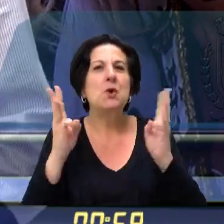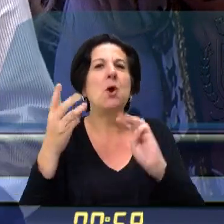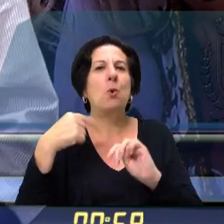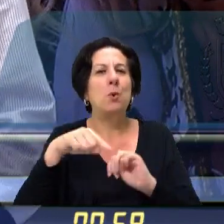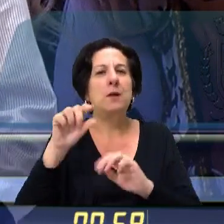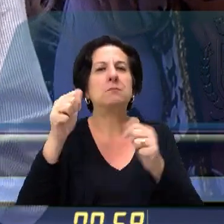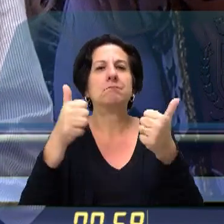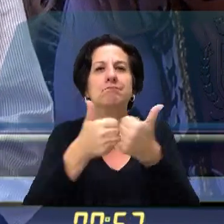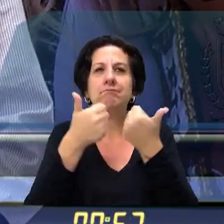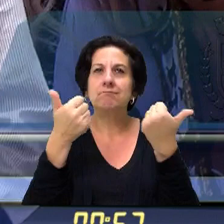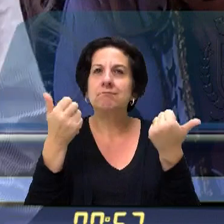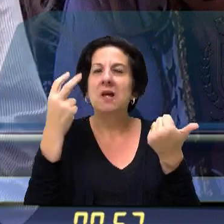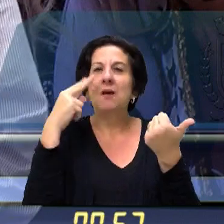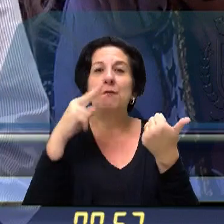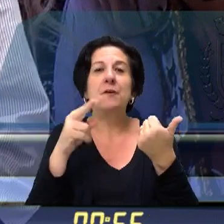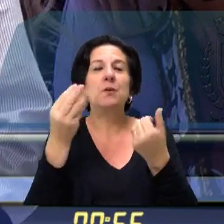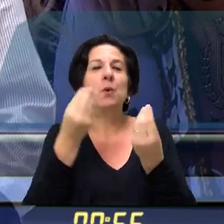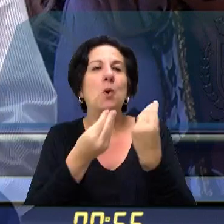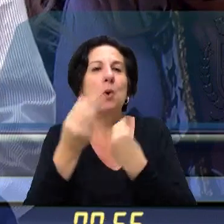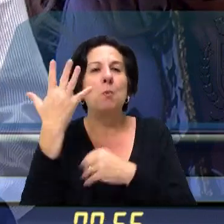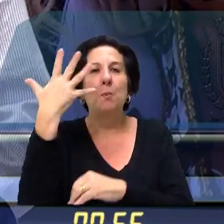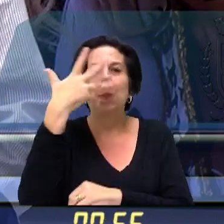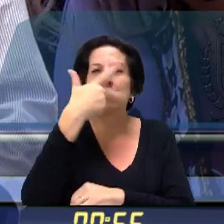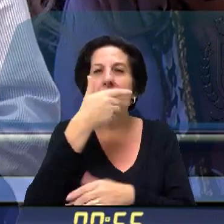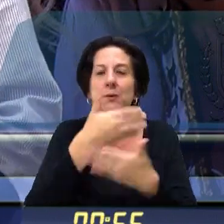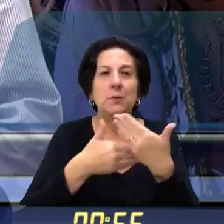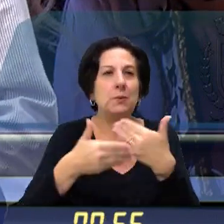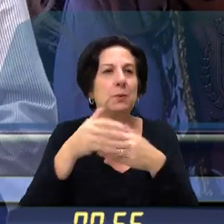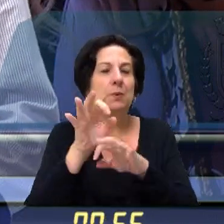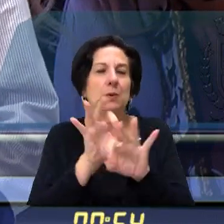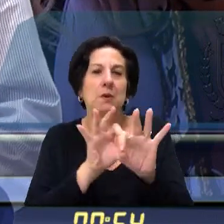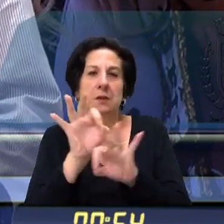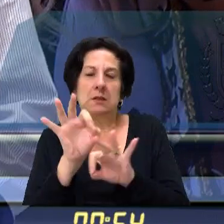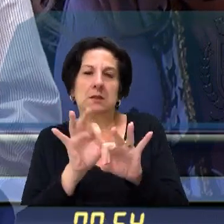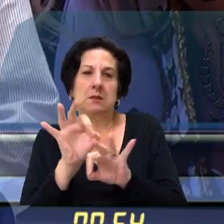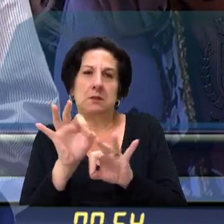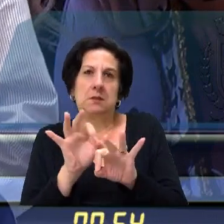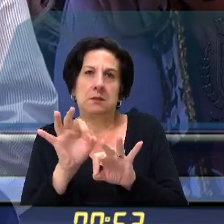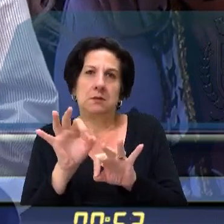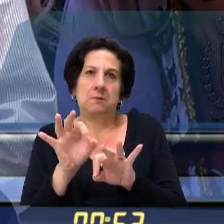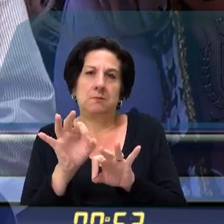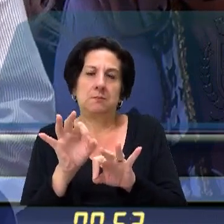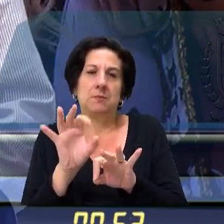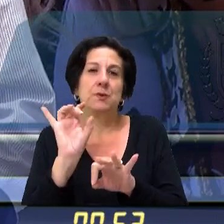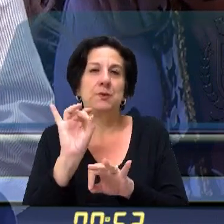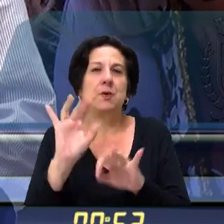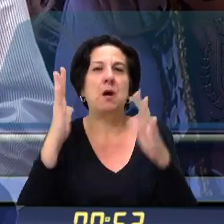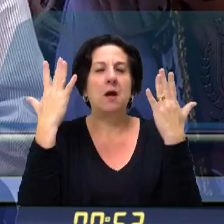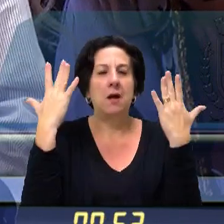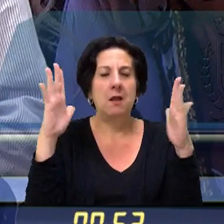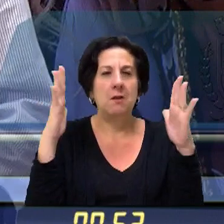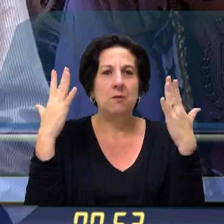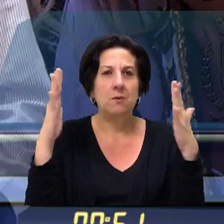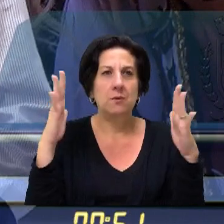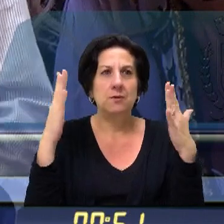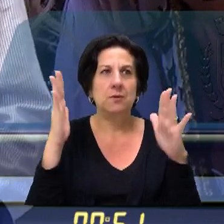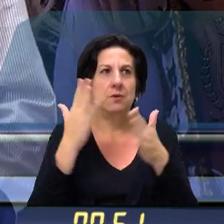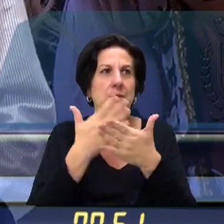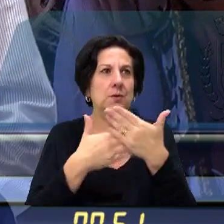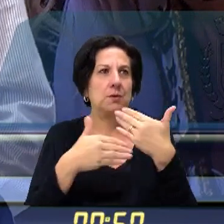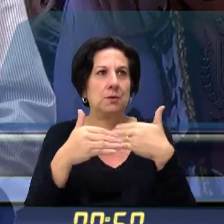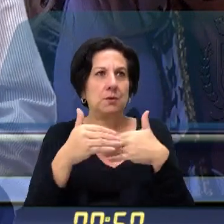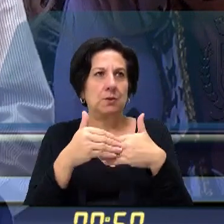na Oktober, vendo o parque, como está bonito, tudo organizado. Então, só elogios a todos